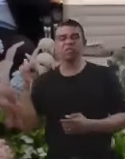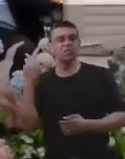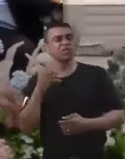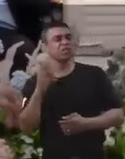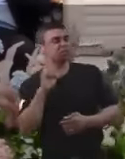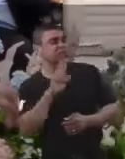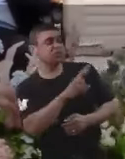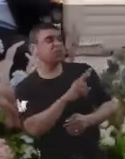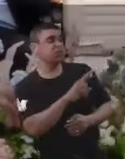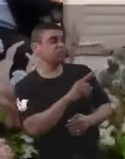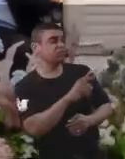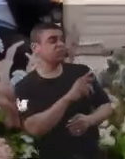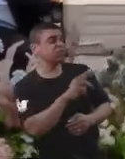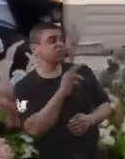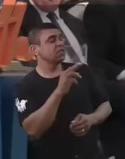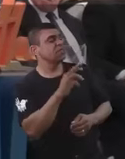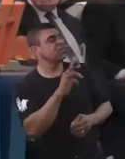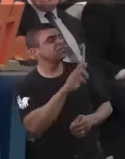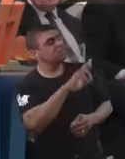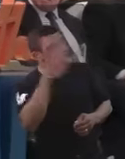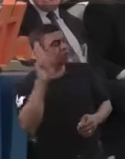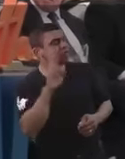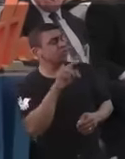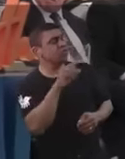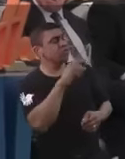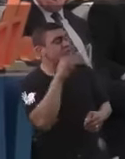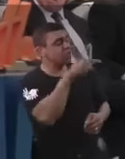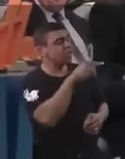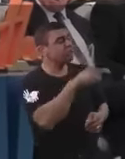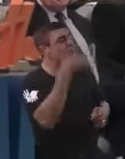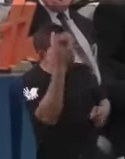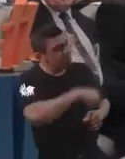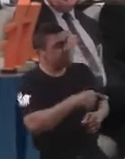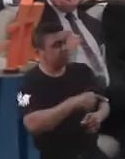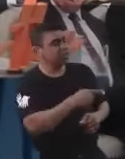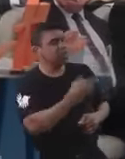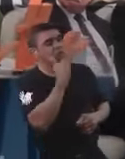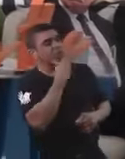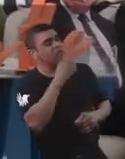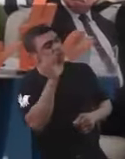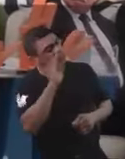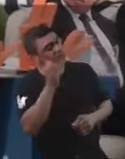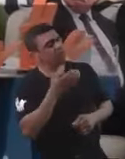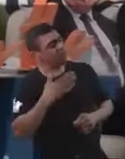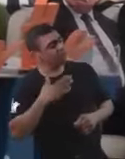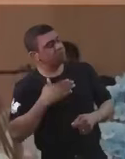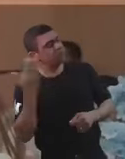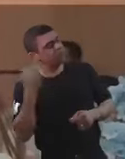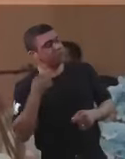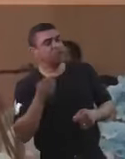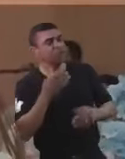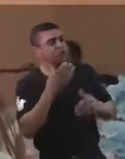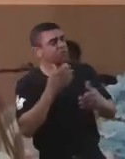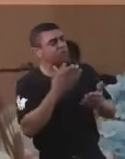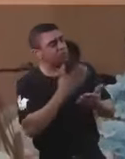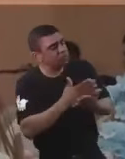meu querido, na hora da oração, quem é que se ajoelha? Você ou Jesus?